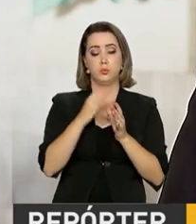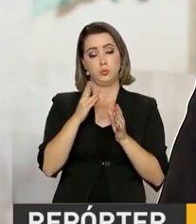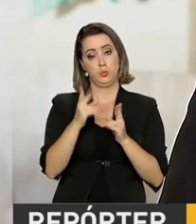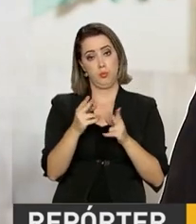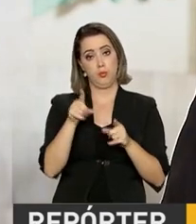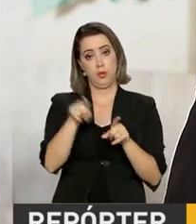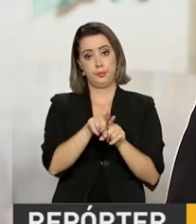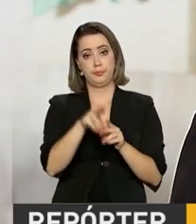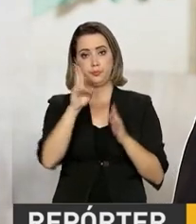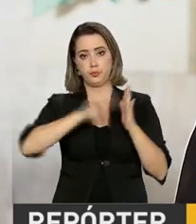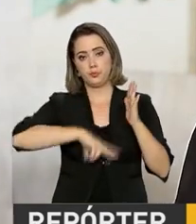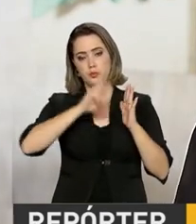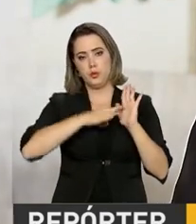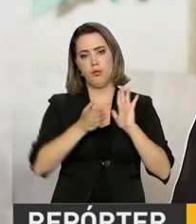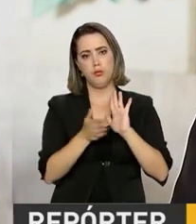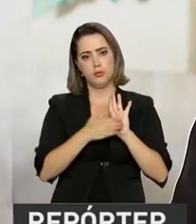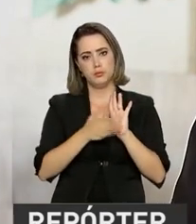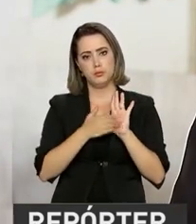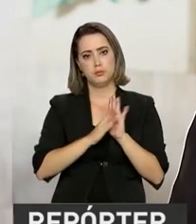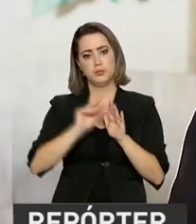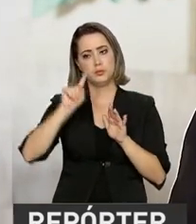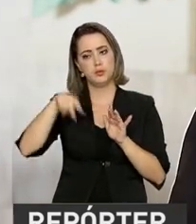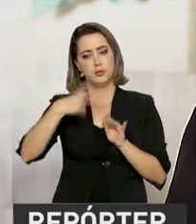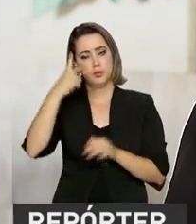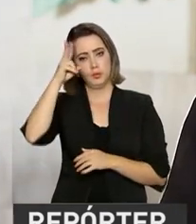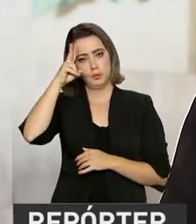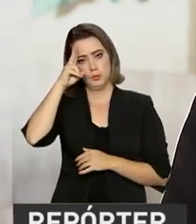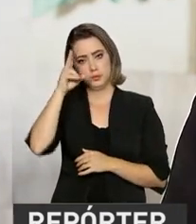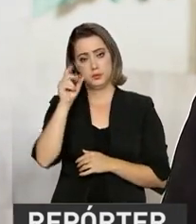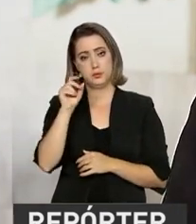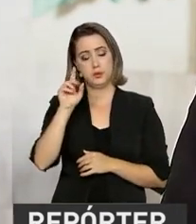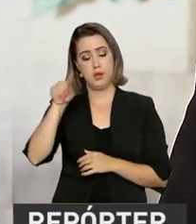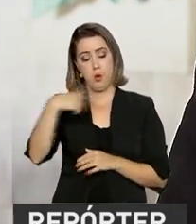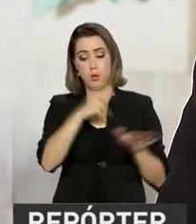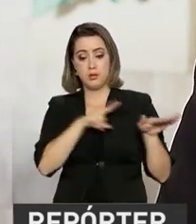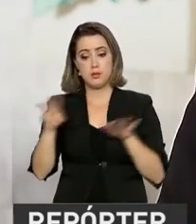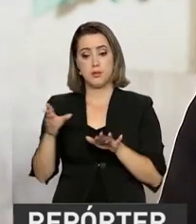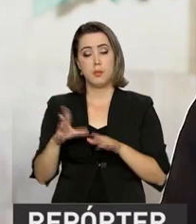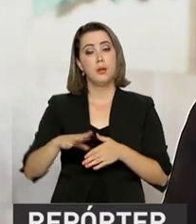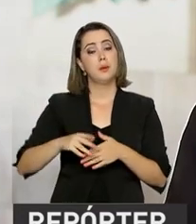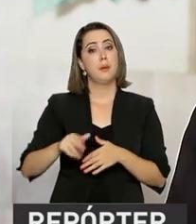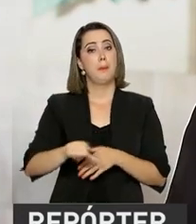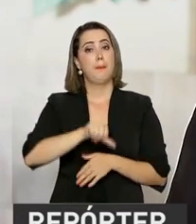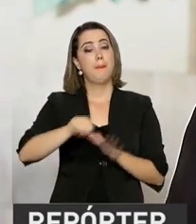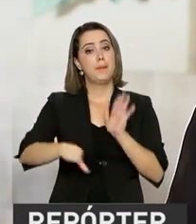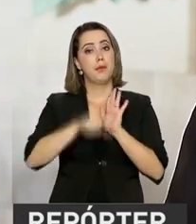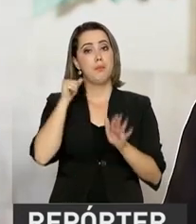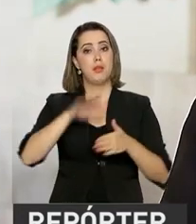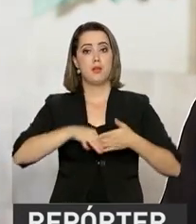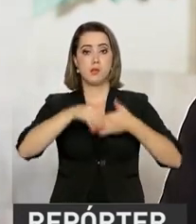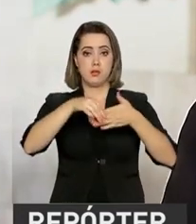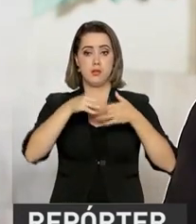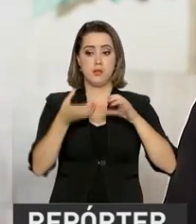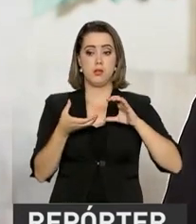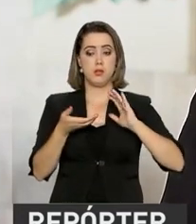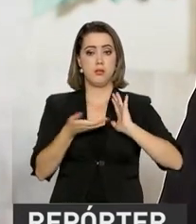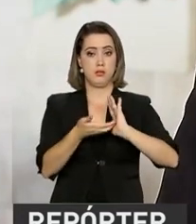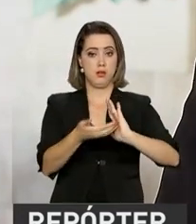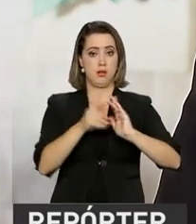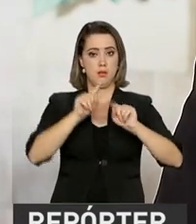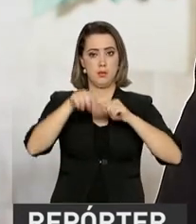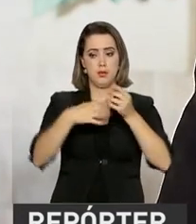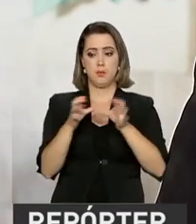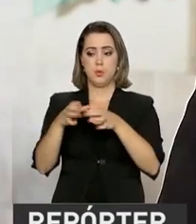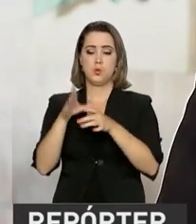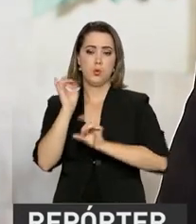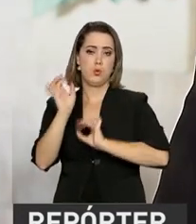Arthur Maia deve ser apresentado na próxima semana primeiro aos líderes da câmara e depois na comissão especial